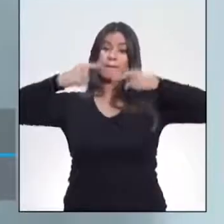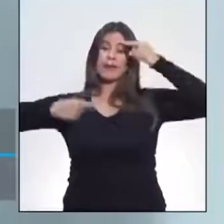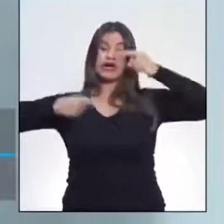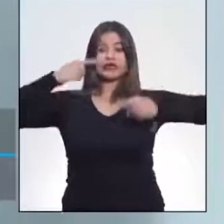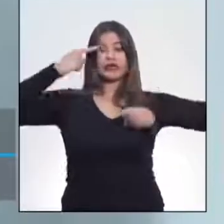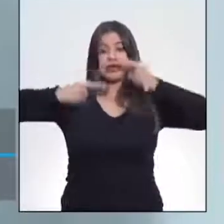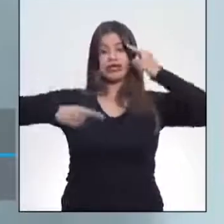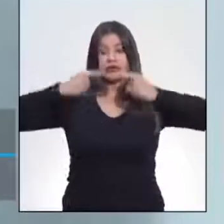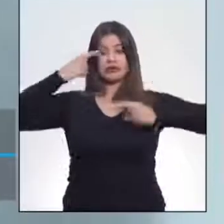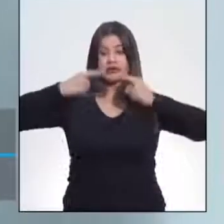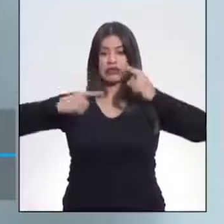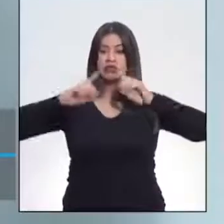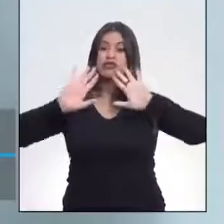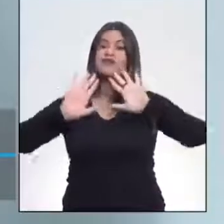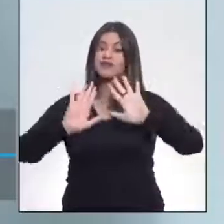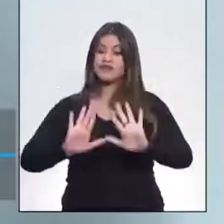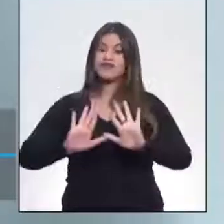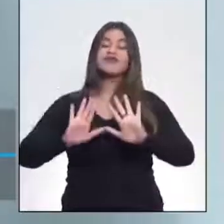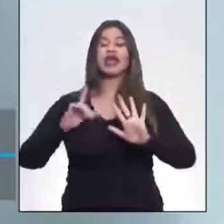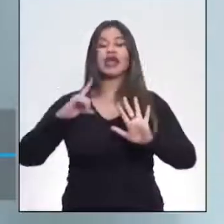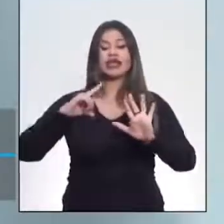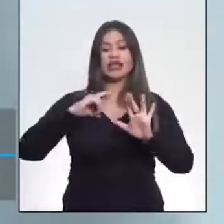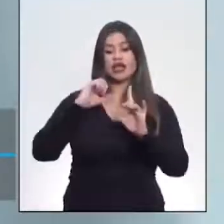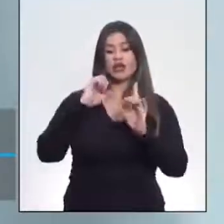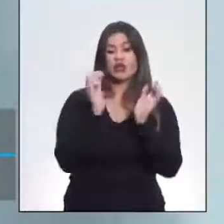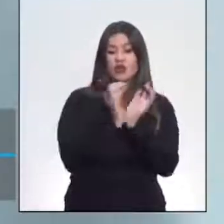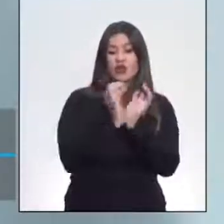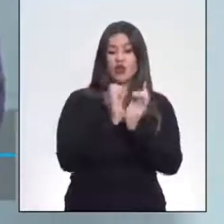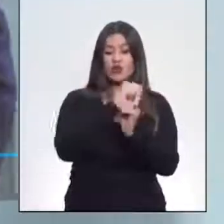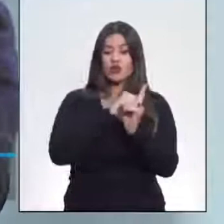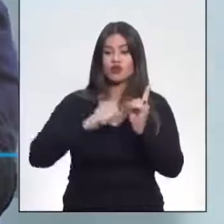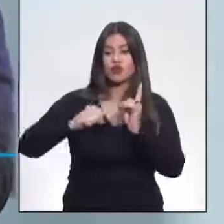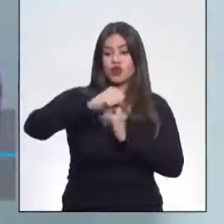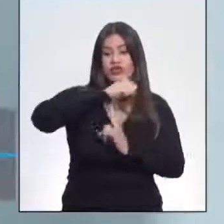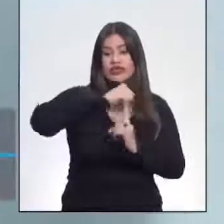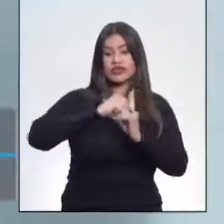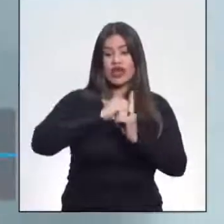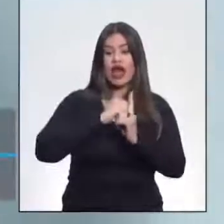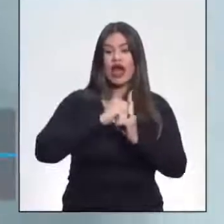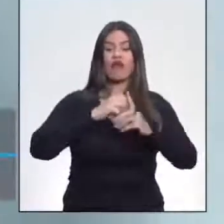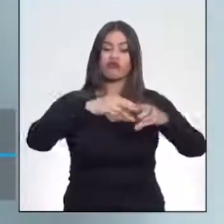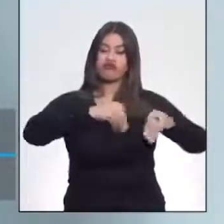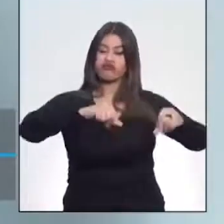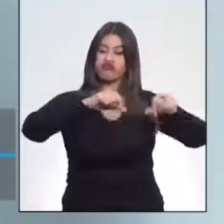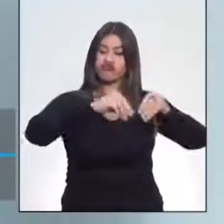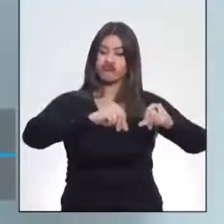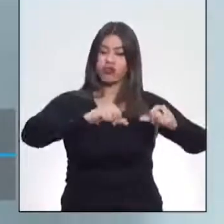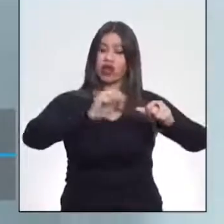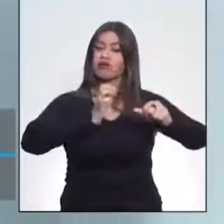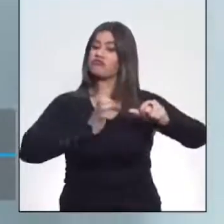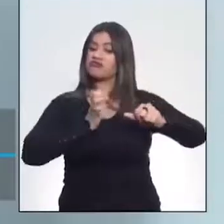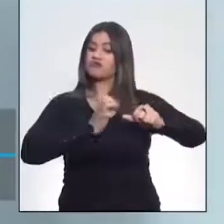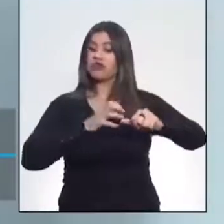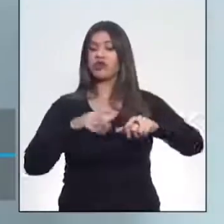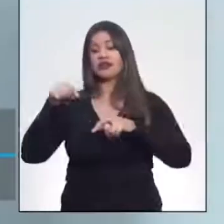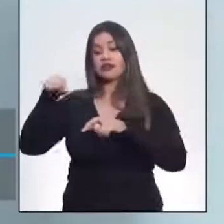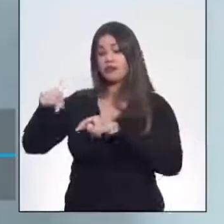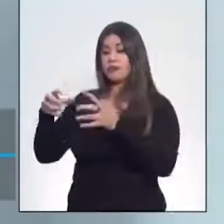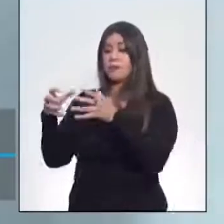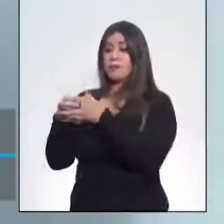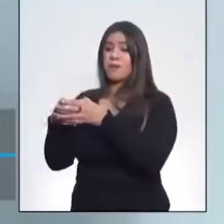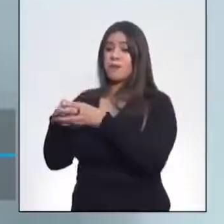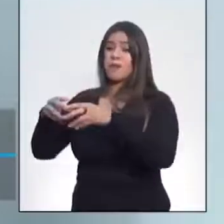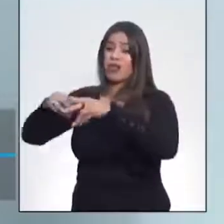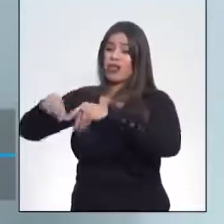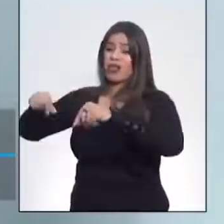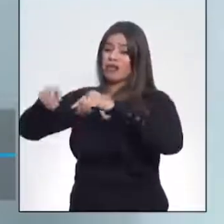dessa sociedade que você tem uma classe social que tem terras uma classe social que não tem terras e agora teremos também escravos por dívidas